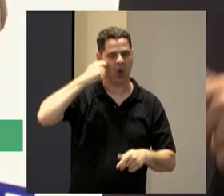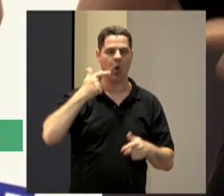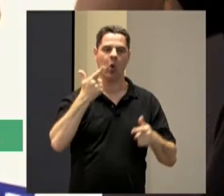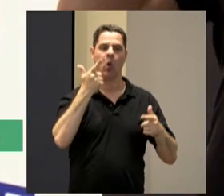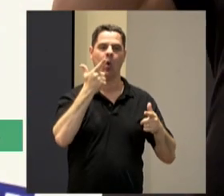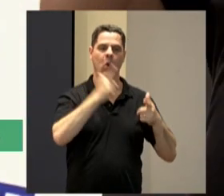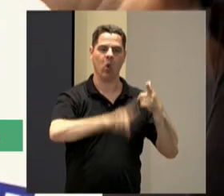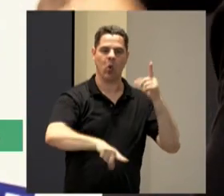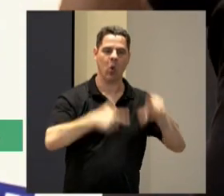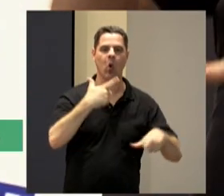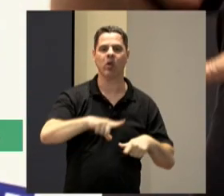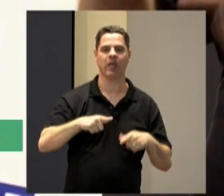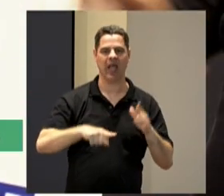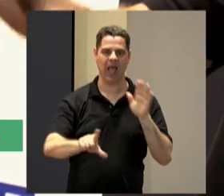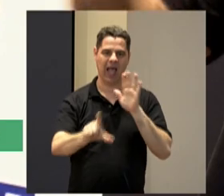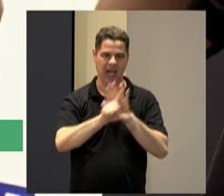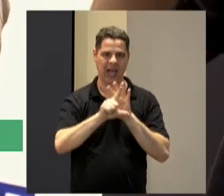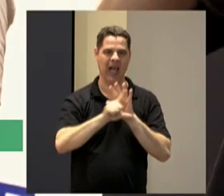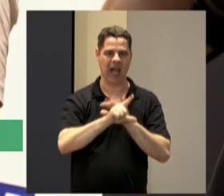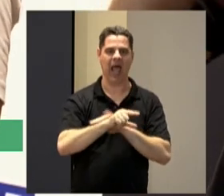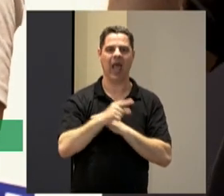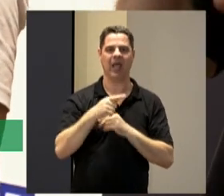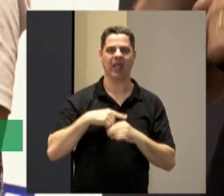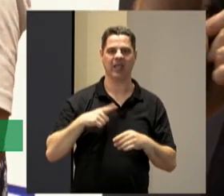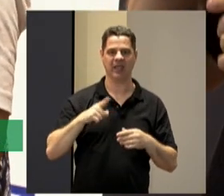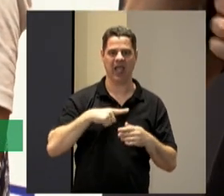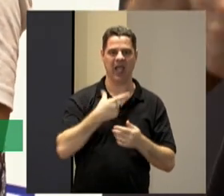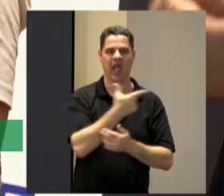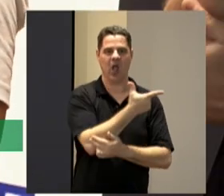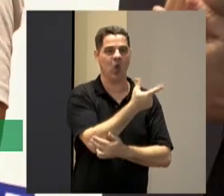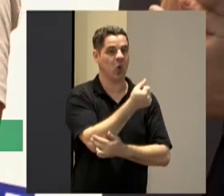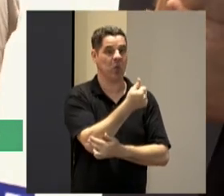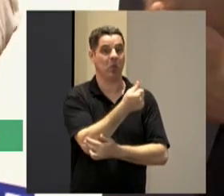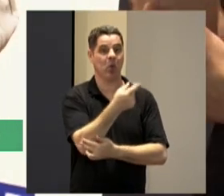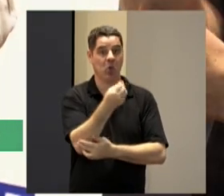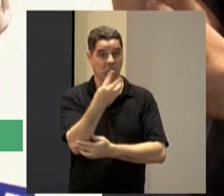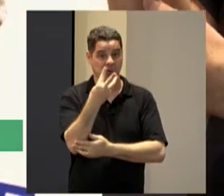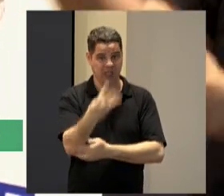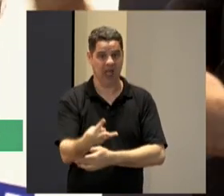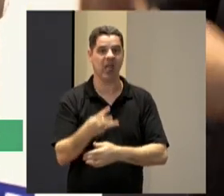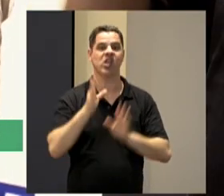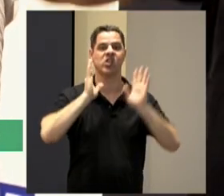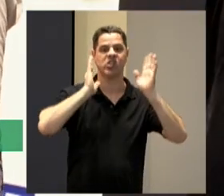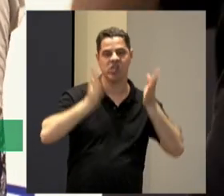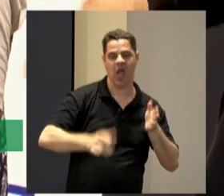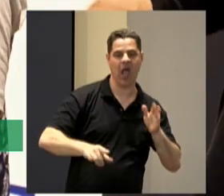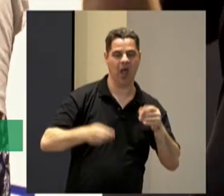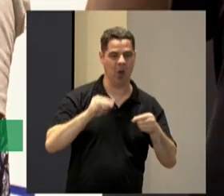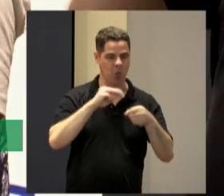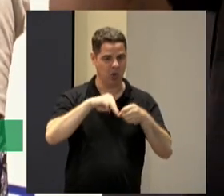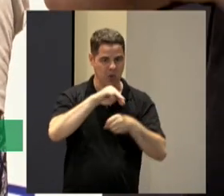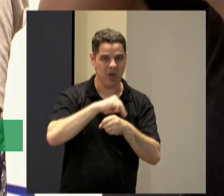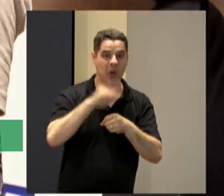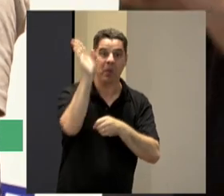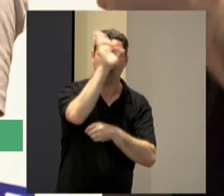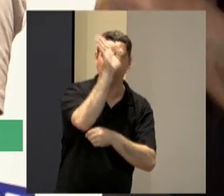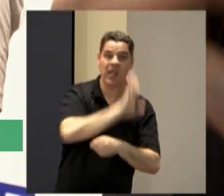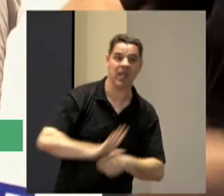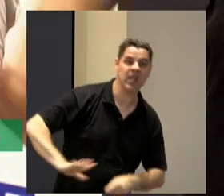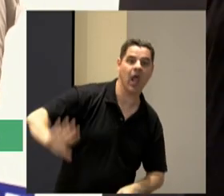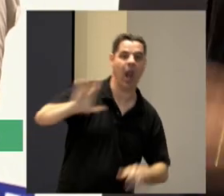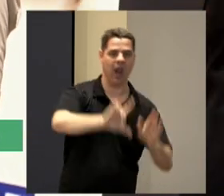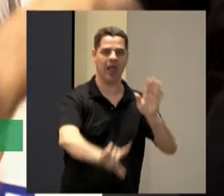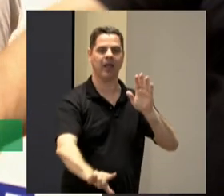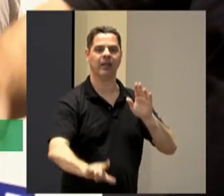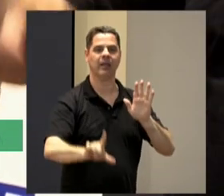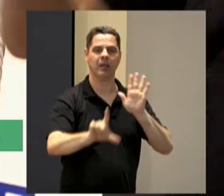Lei 10.639, em 2003, nacionalmente, e não só mais o município de Florianópolis, um